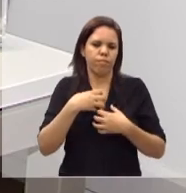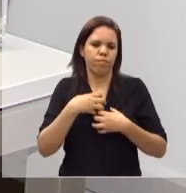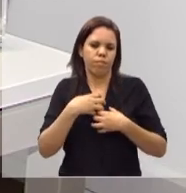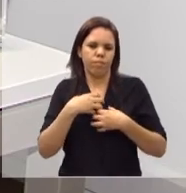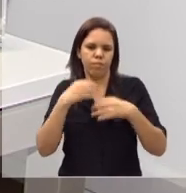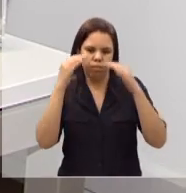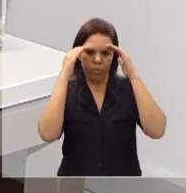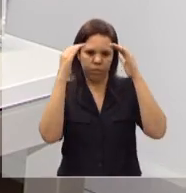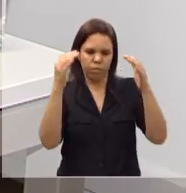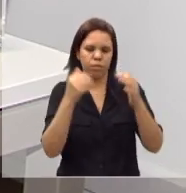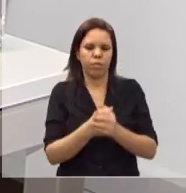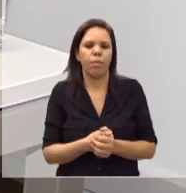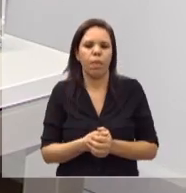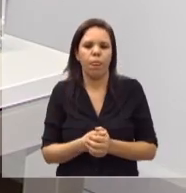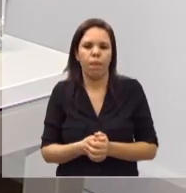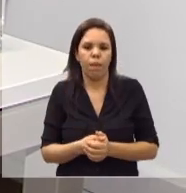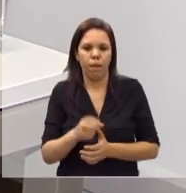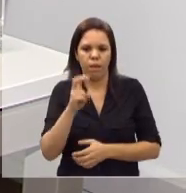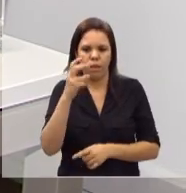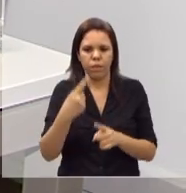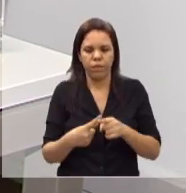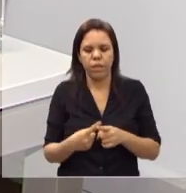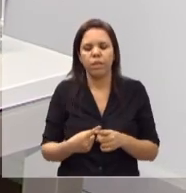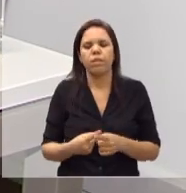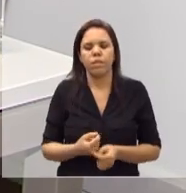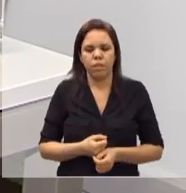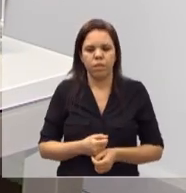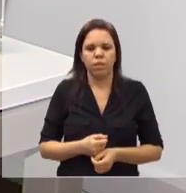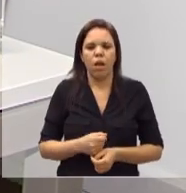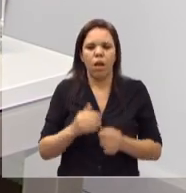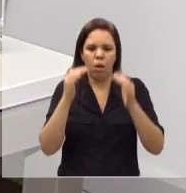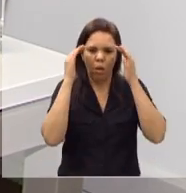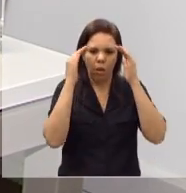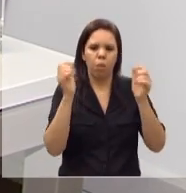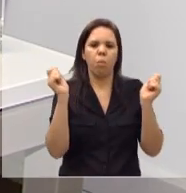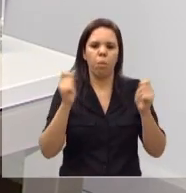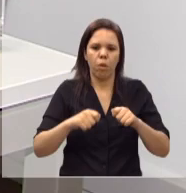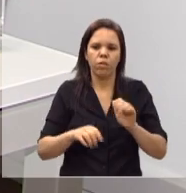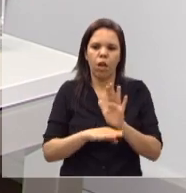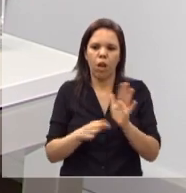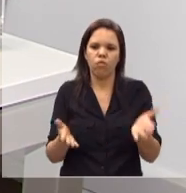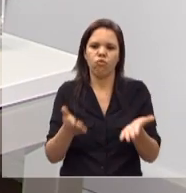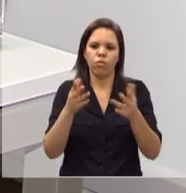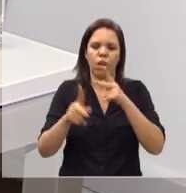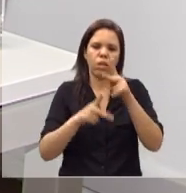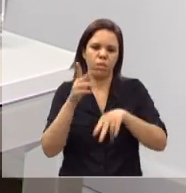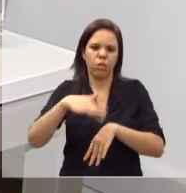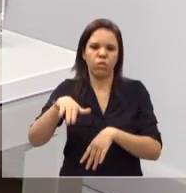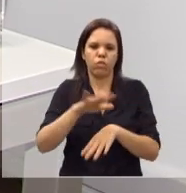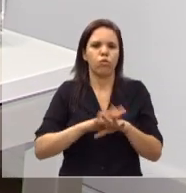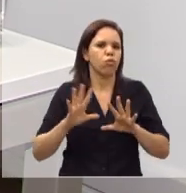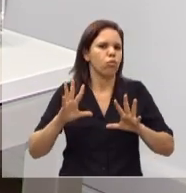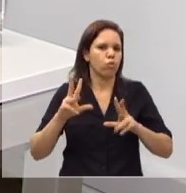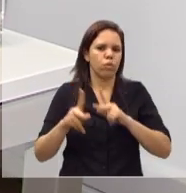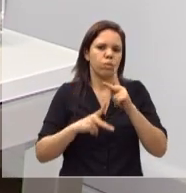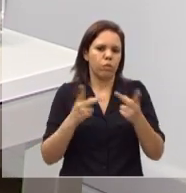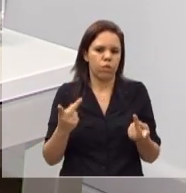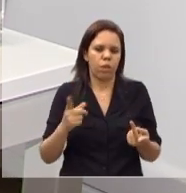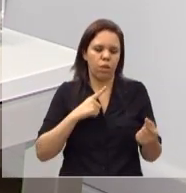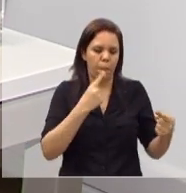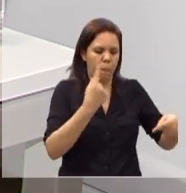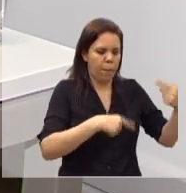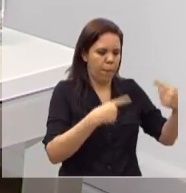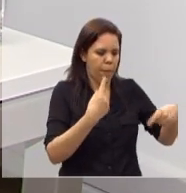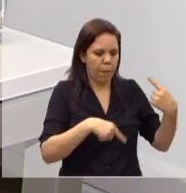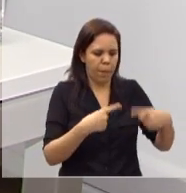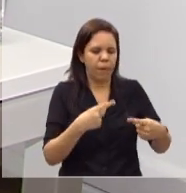né? Estou aqui, como diz, no meu 5º mandato. É uma honra poder servir a população. Todas as pessoas políticas